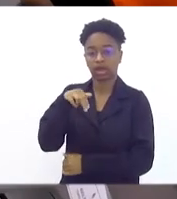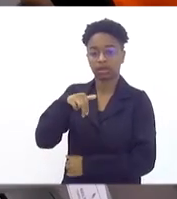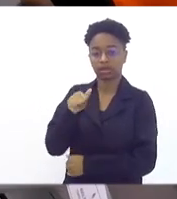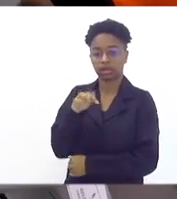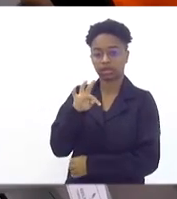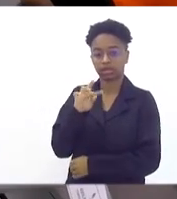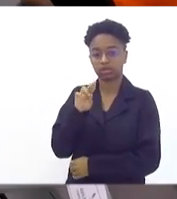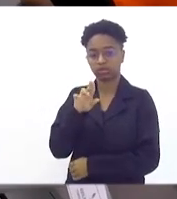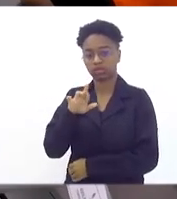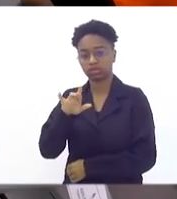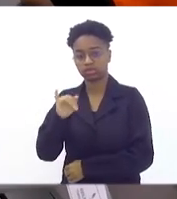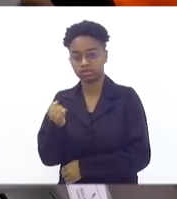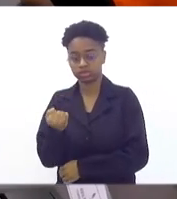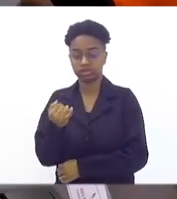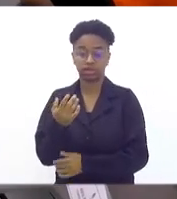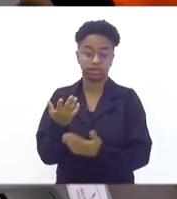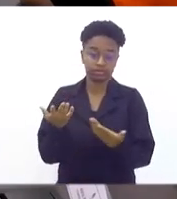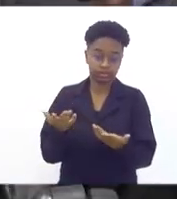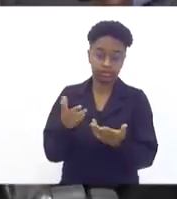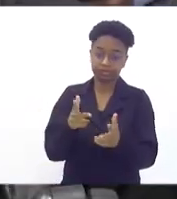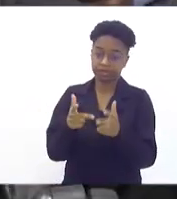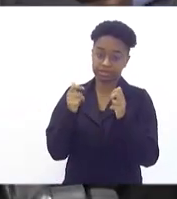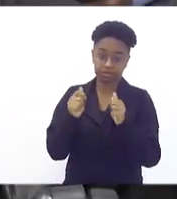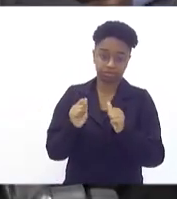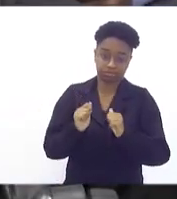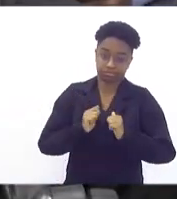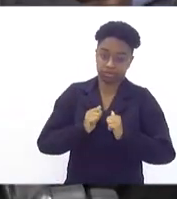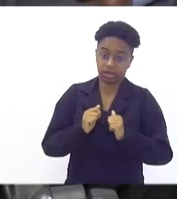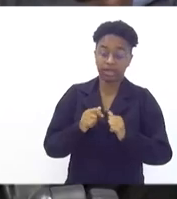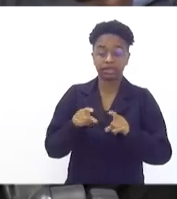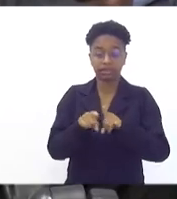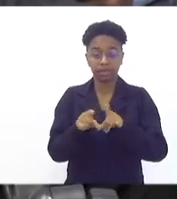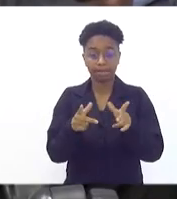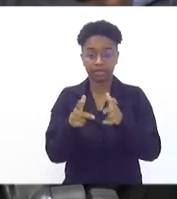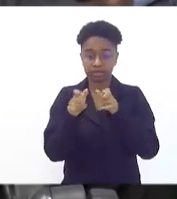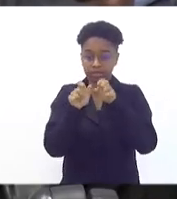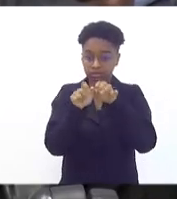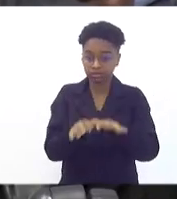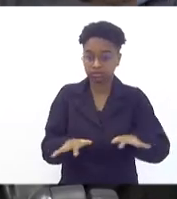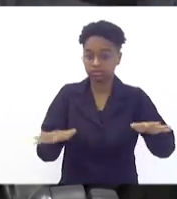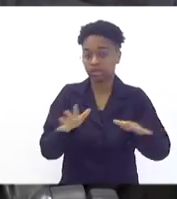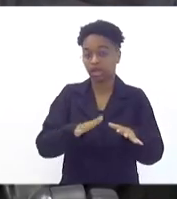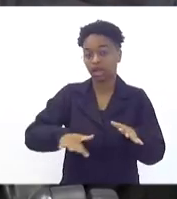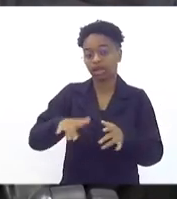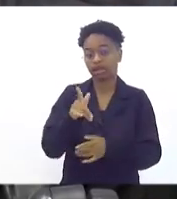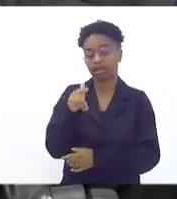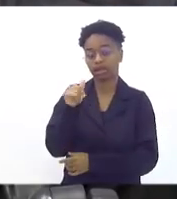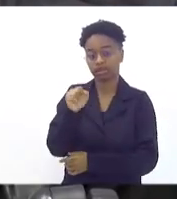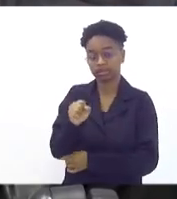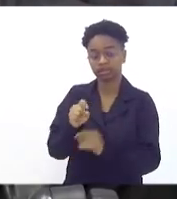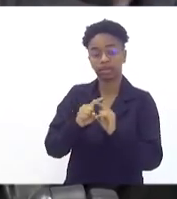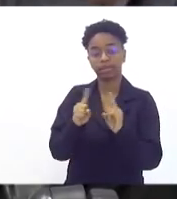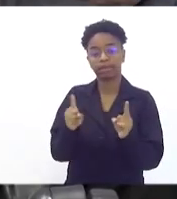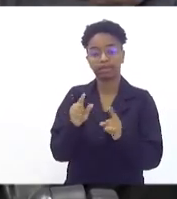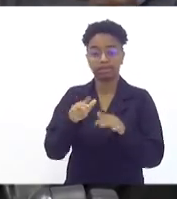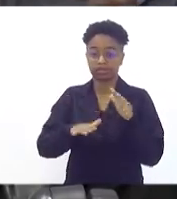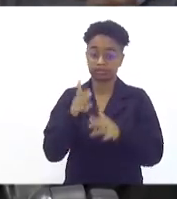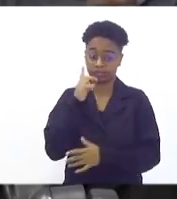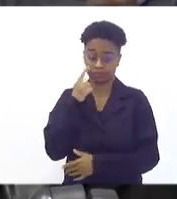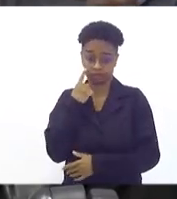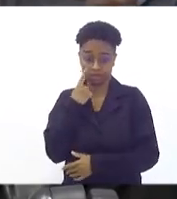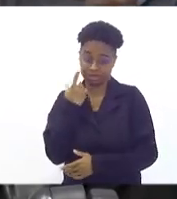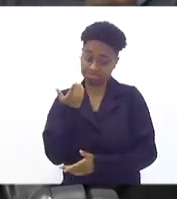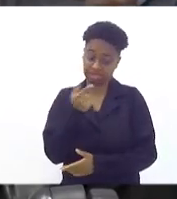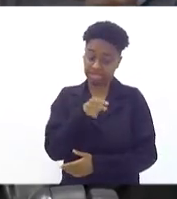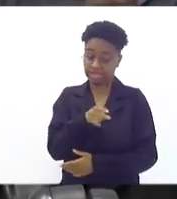ver que ficaram A quem e vai ouvir a expansão do mercado o novo mercado de gás Provavelmente você vai ver e fala assim olha essa